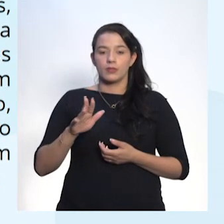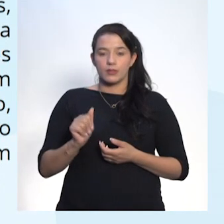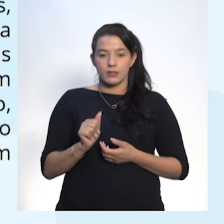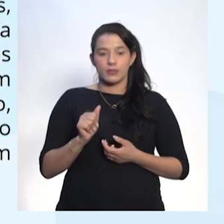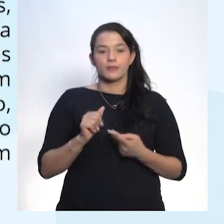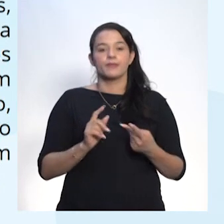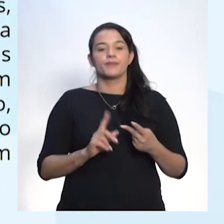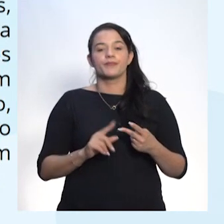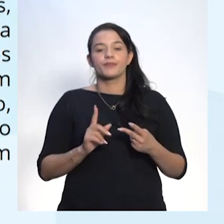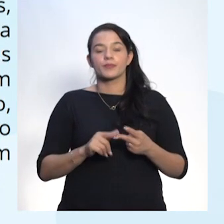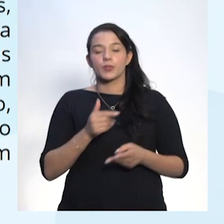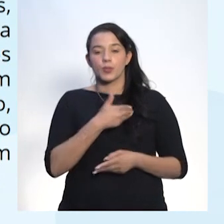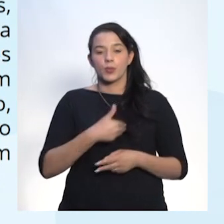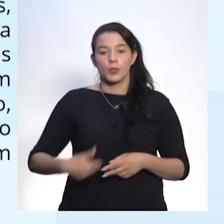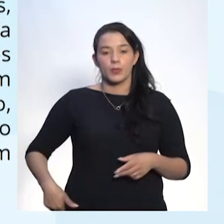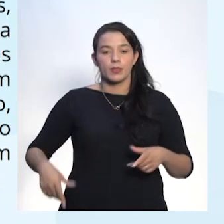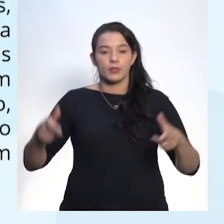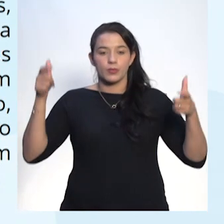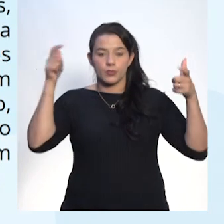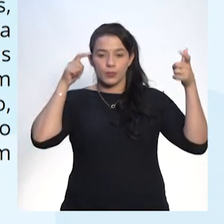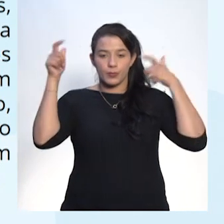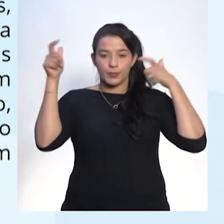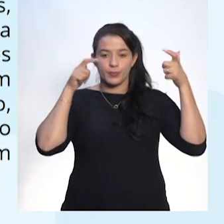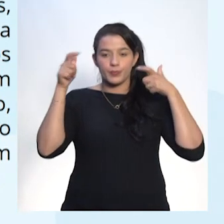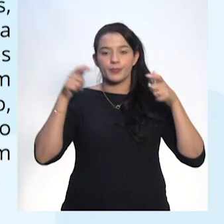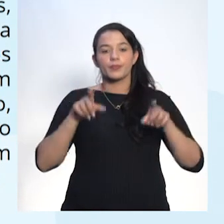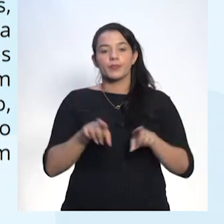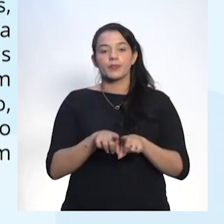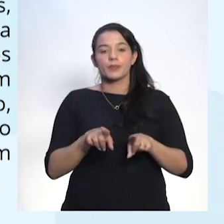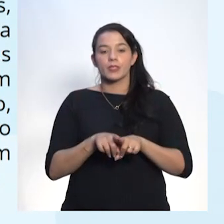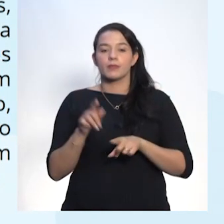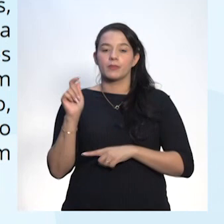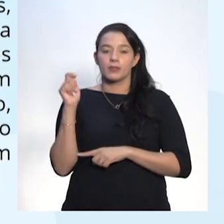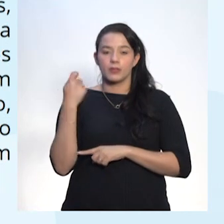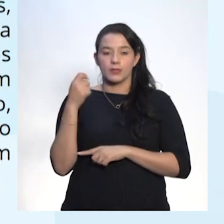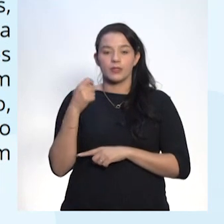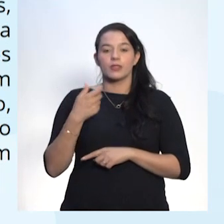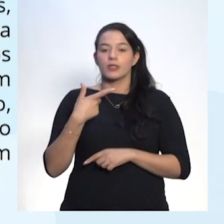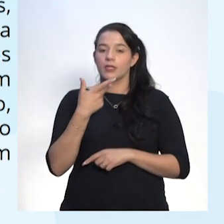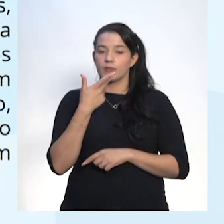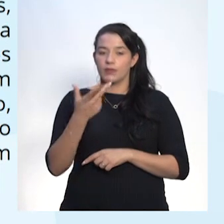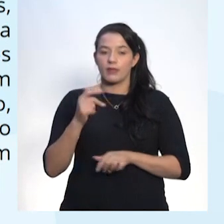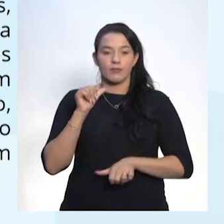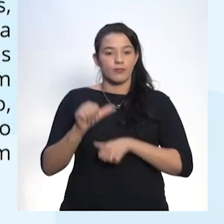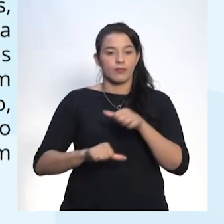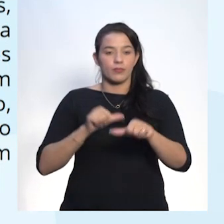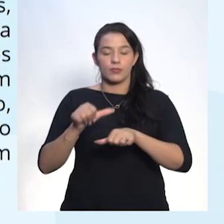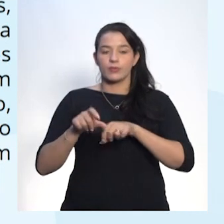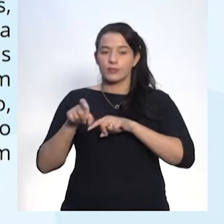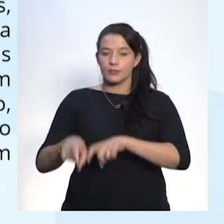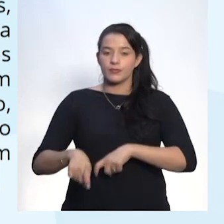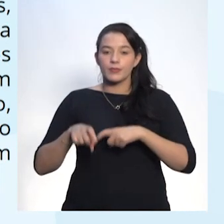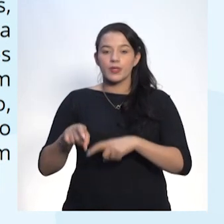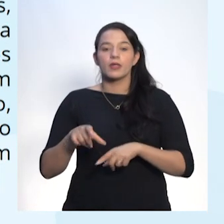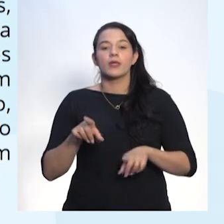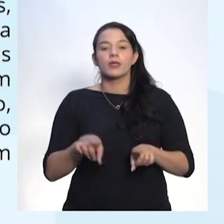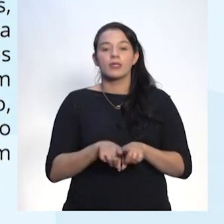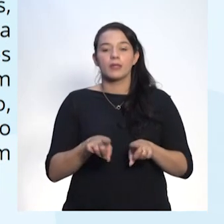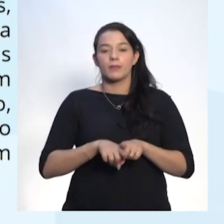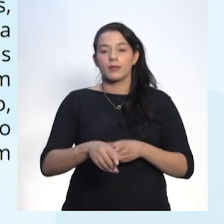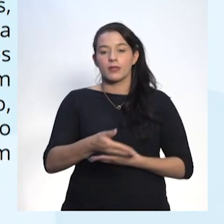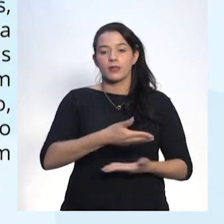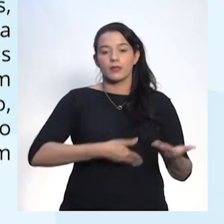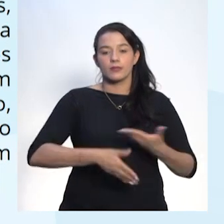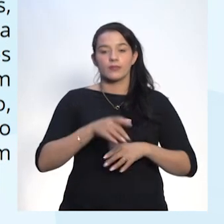socialista, os governos do México e da Argentina, que propunham mudanças de reforma agrária e nas relações de trabalho, e